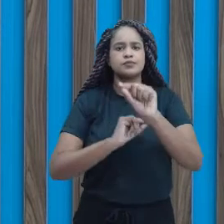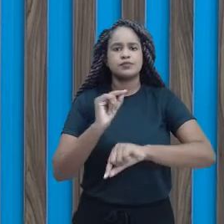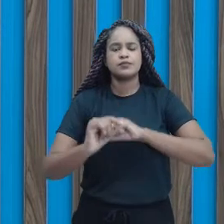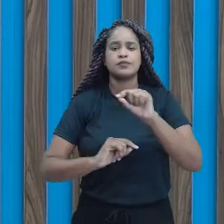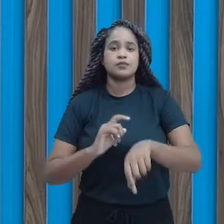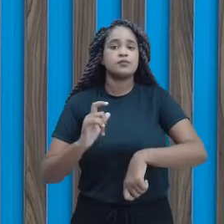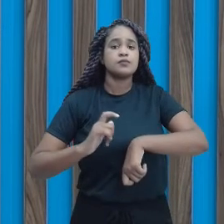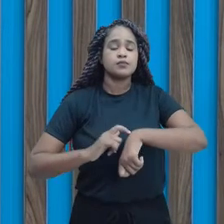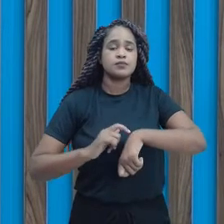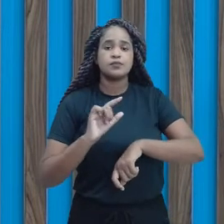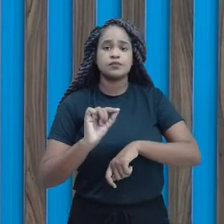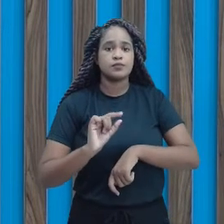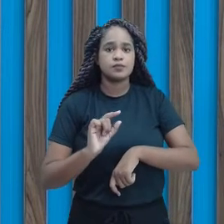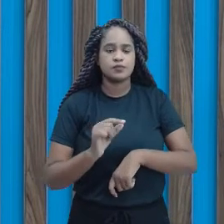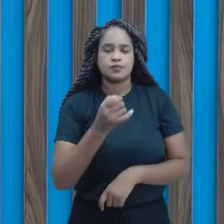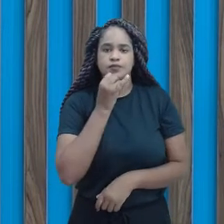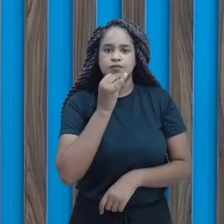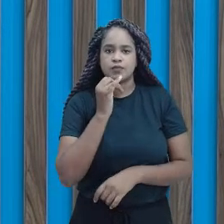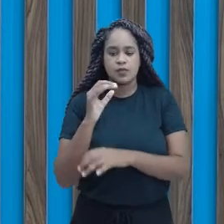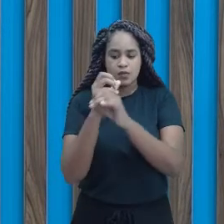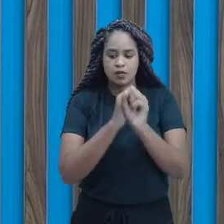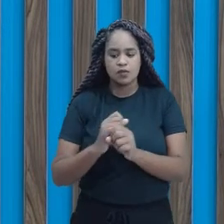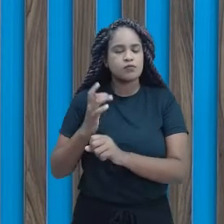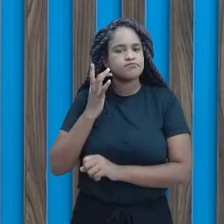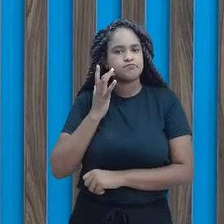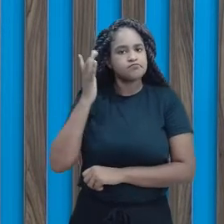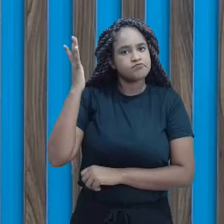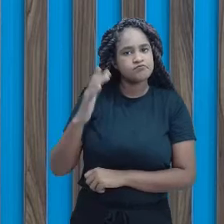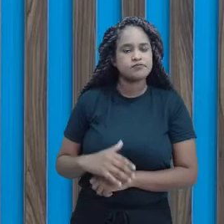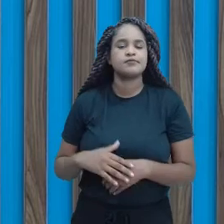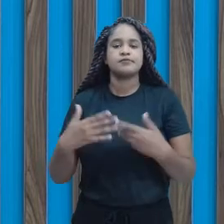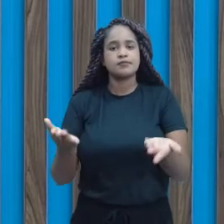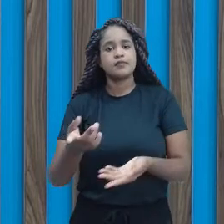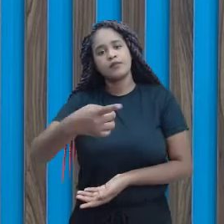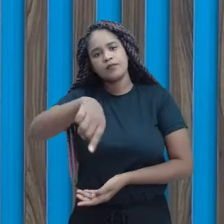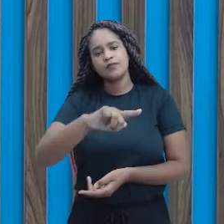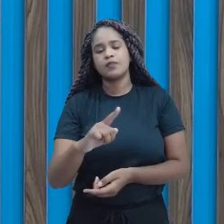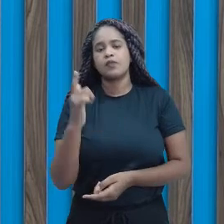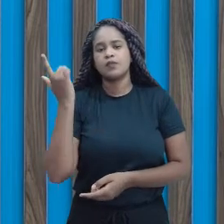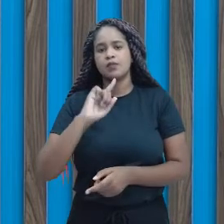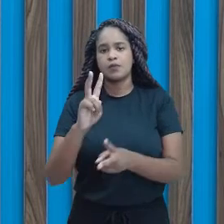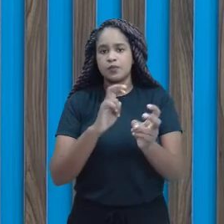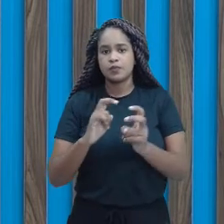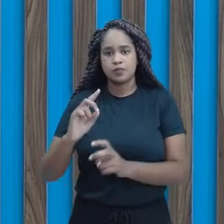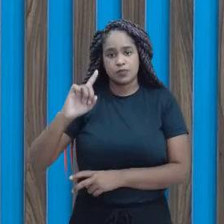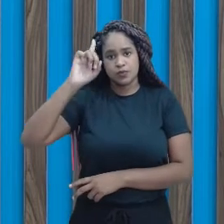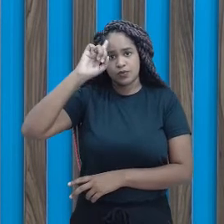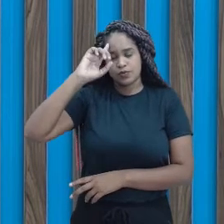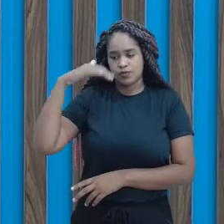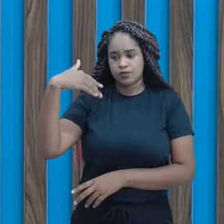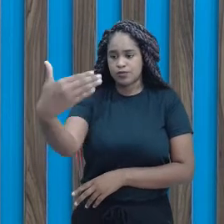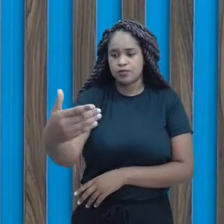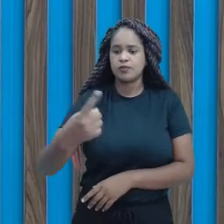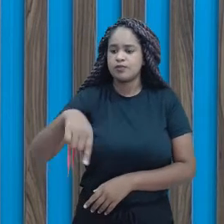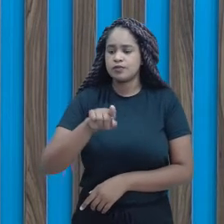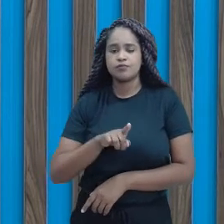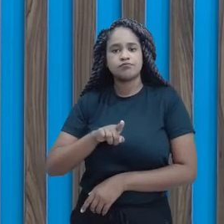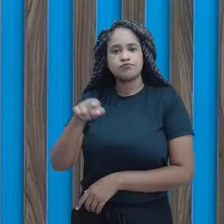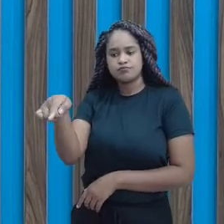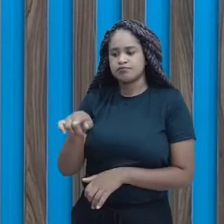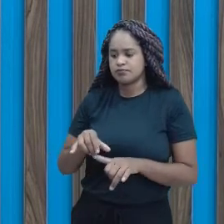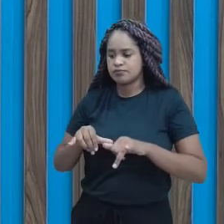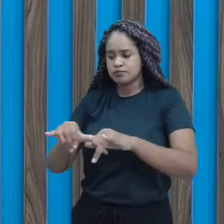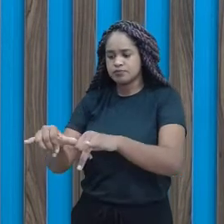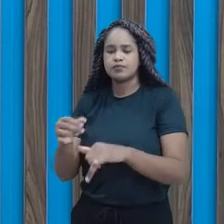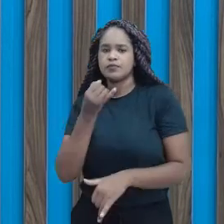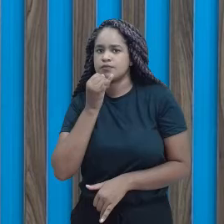de facilitar os nossos cálculos, certo? E isso você vai acompanhar aí no seu dia a dia, quando você for no supermercado, quando